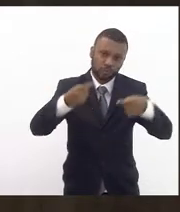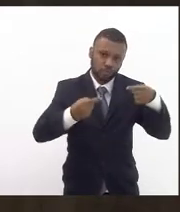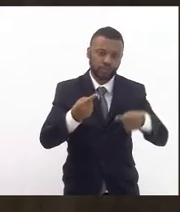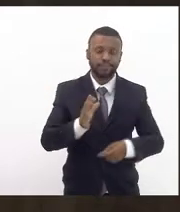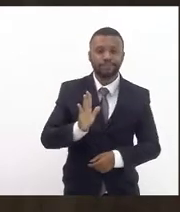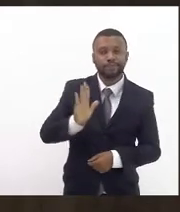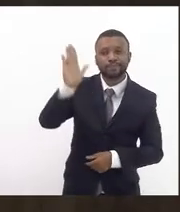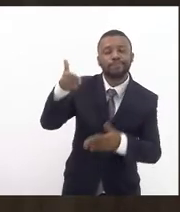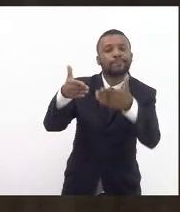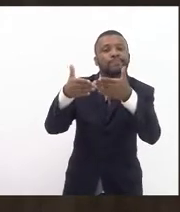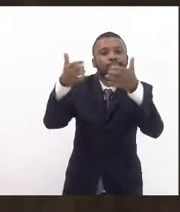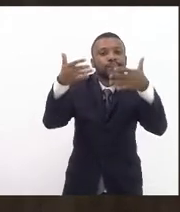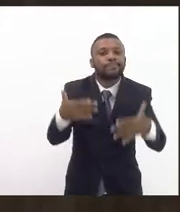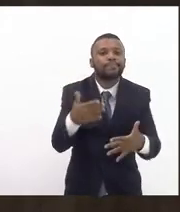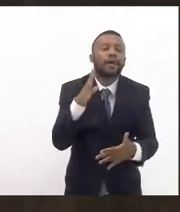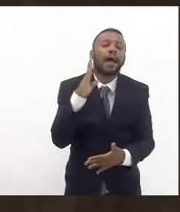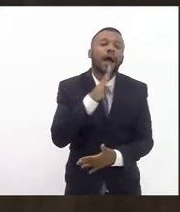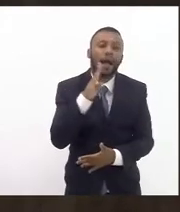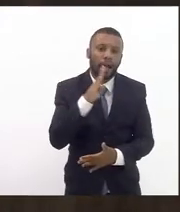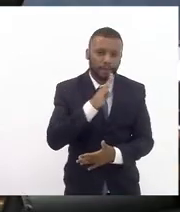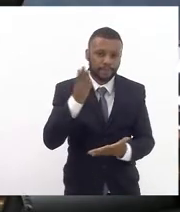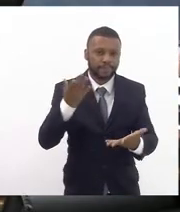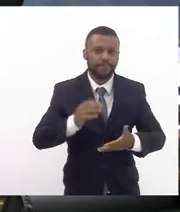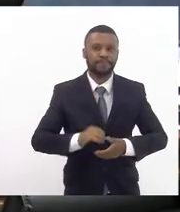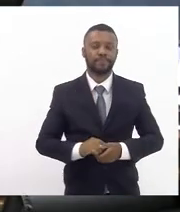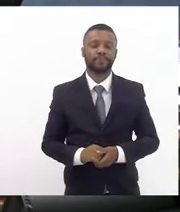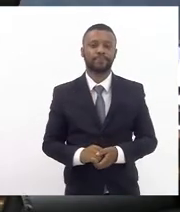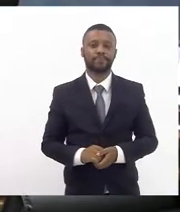ordem, bem rapidamente.